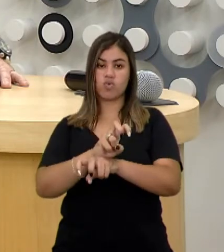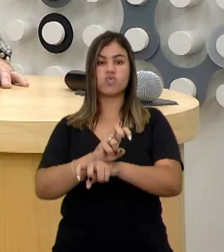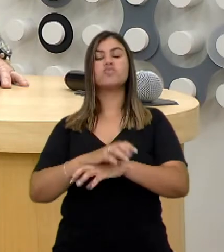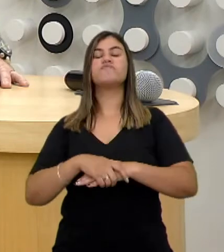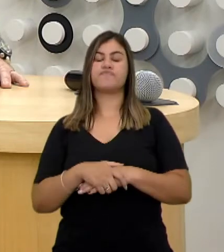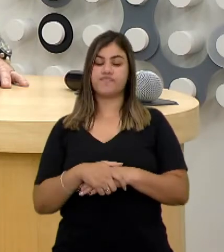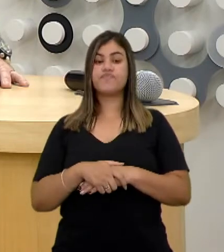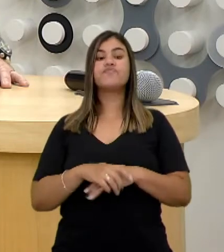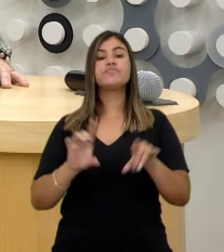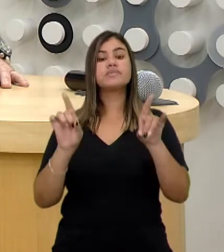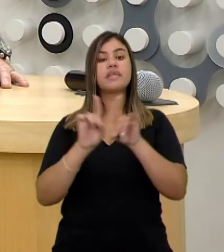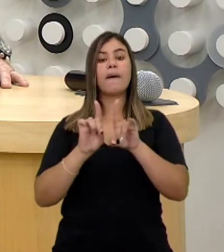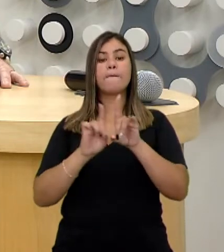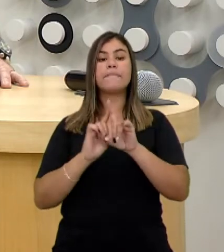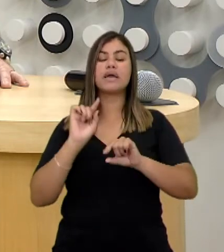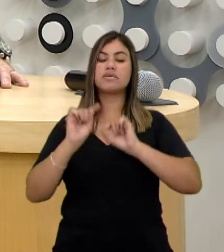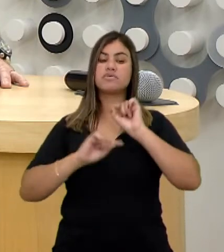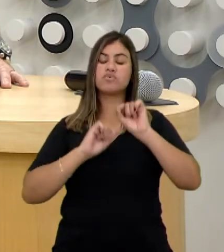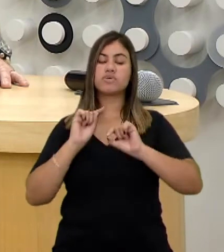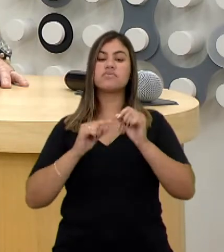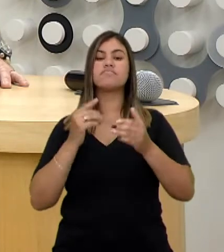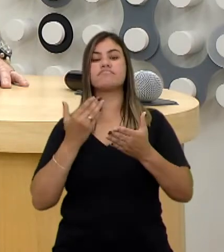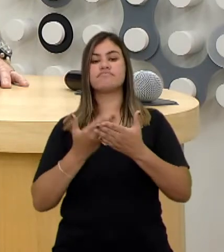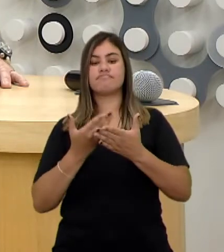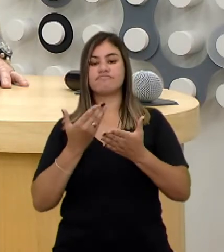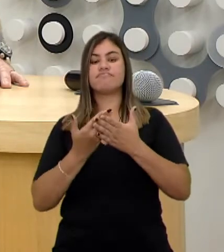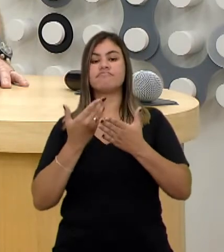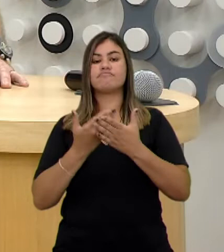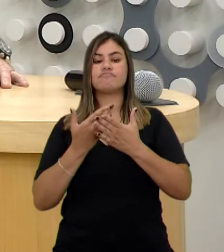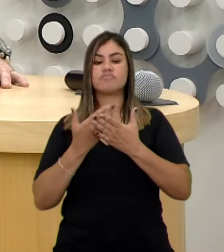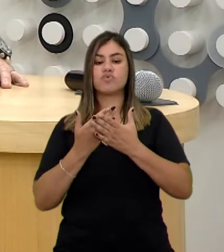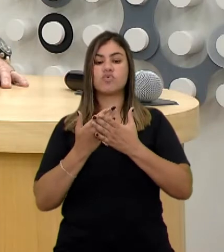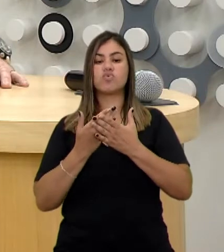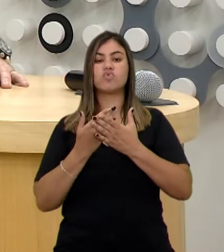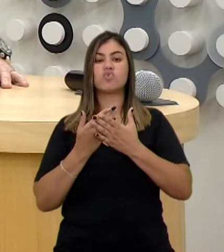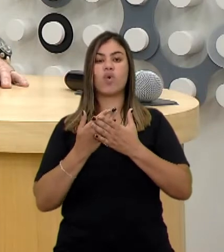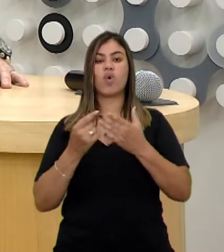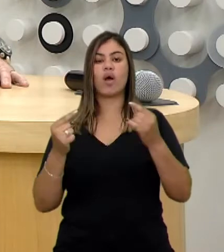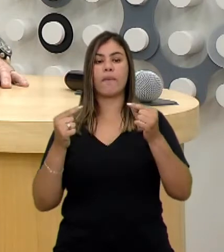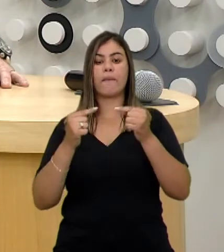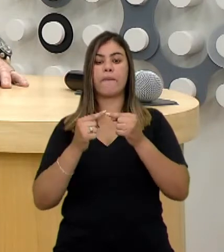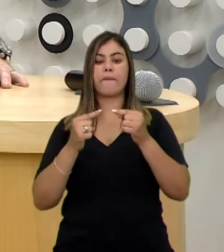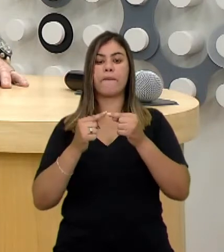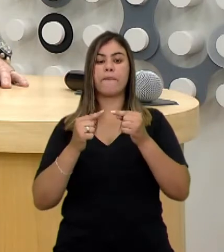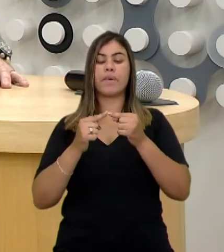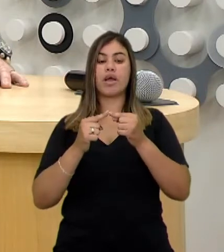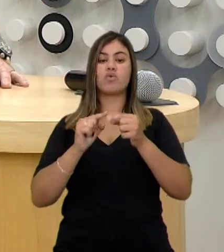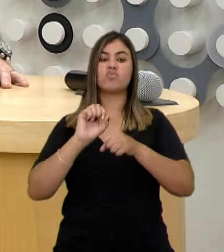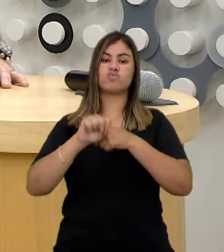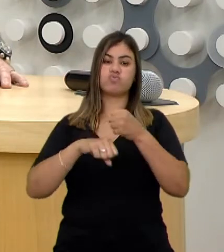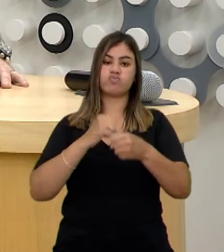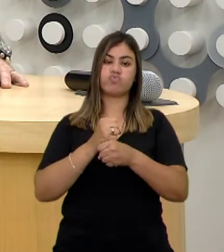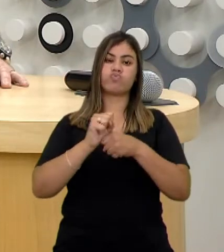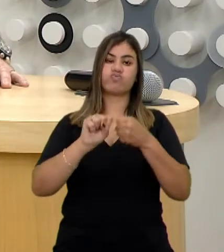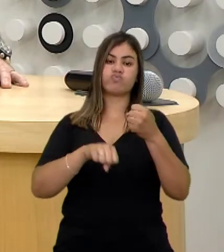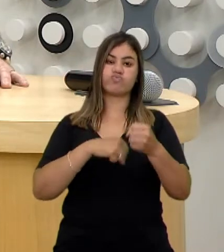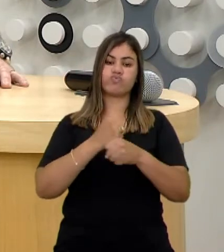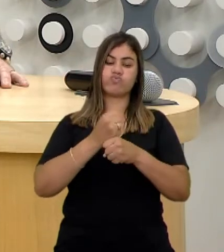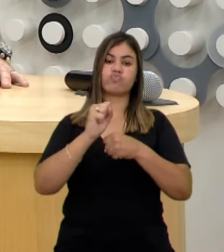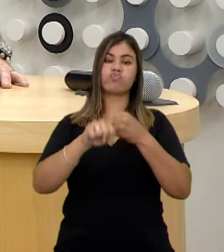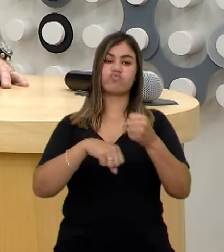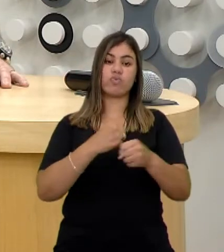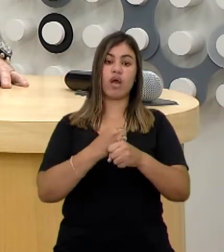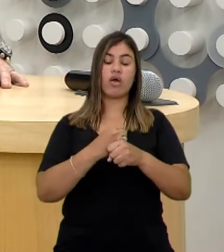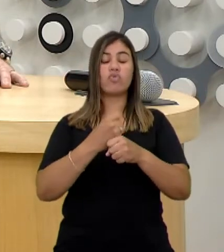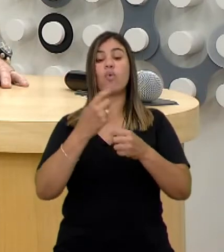paleontologia, mas também o estudo aí da geologia através, né, do procedimento aí, né, das rochas,